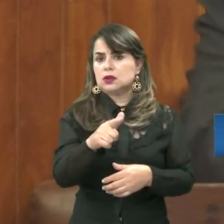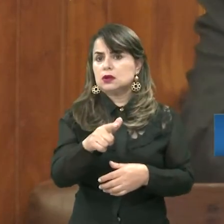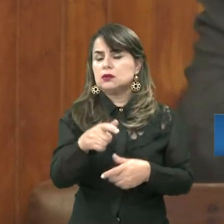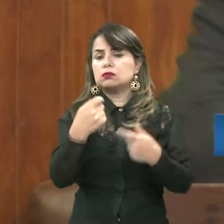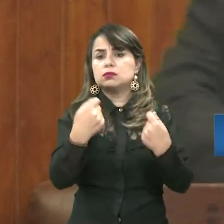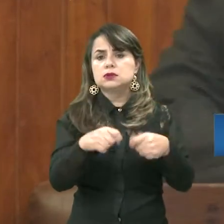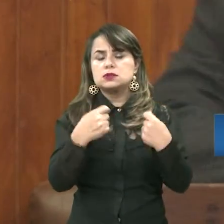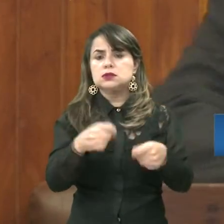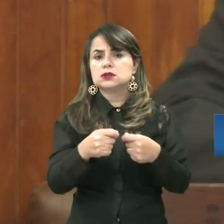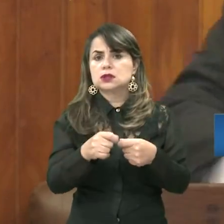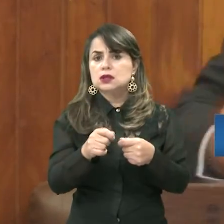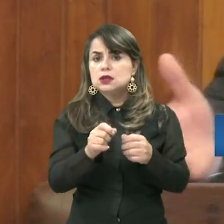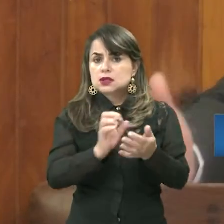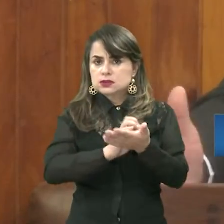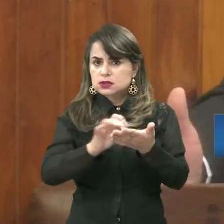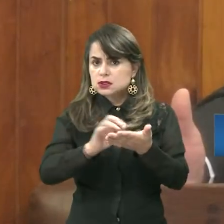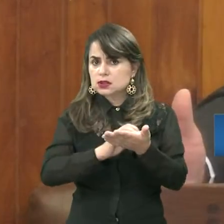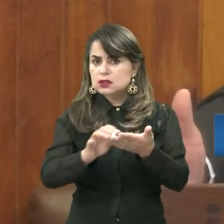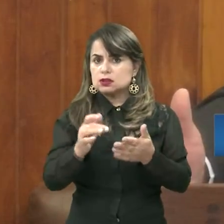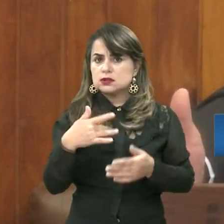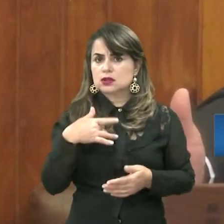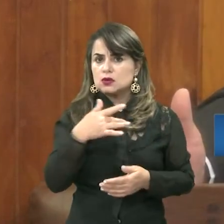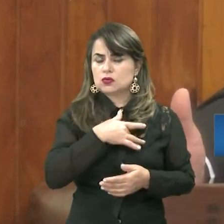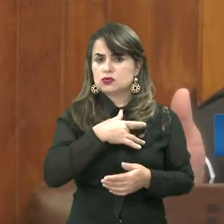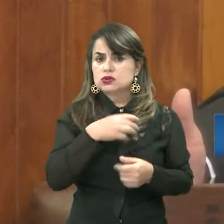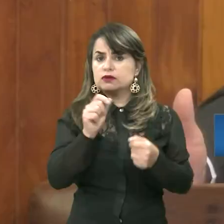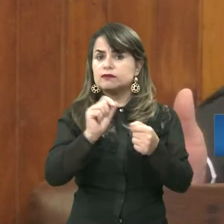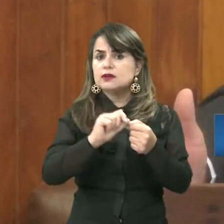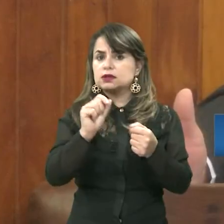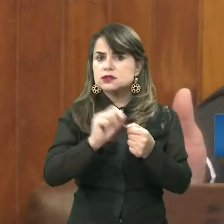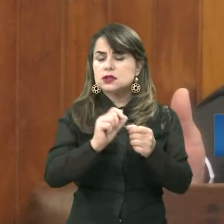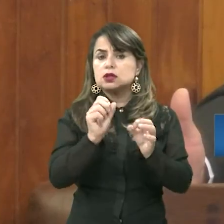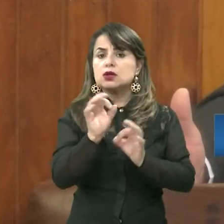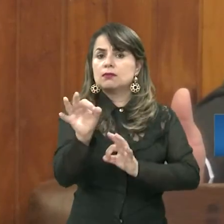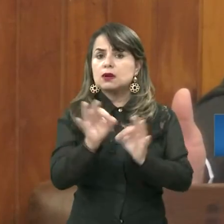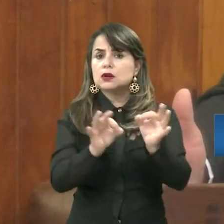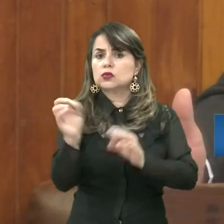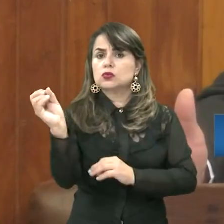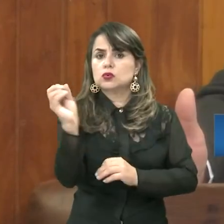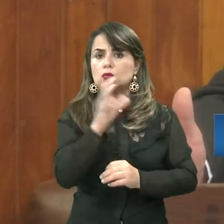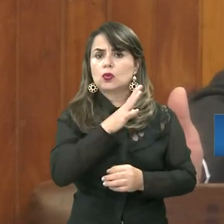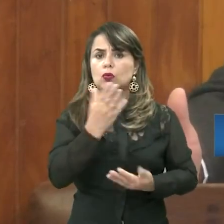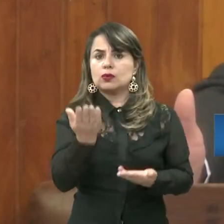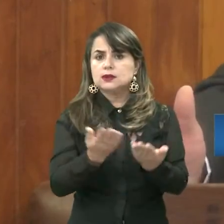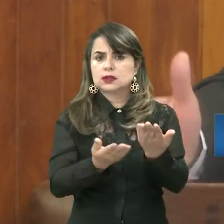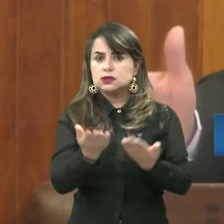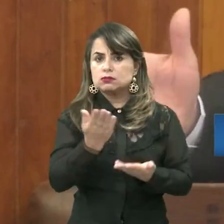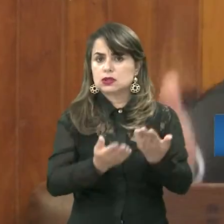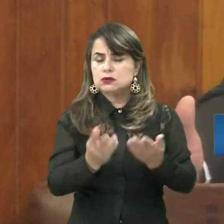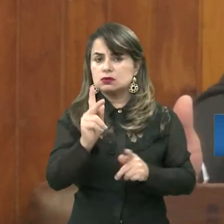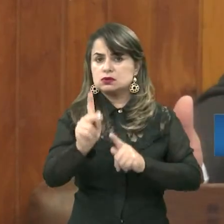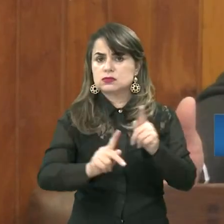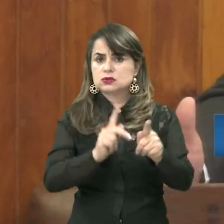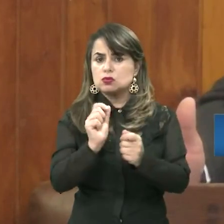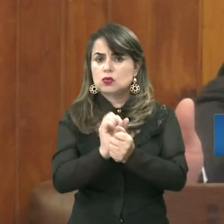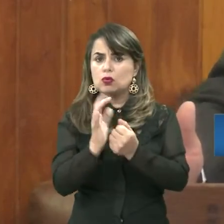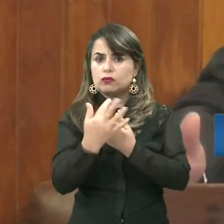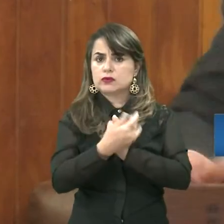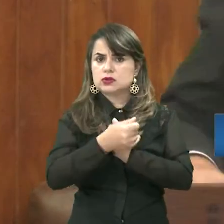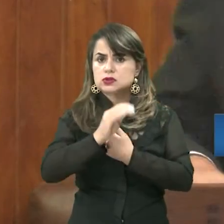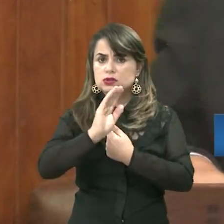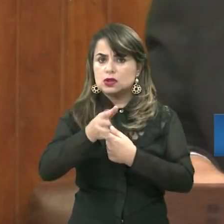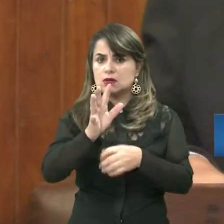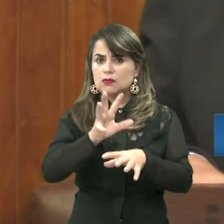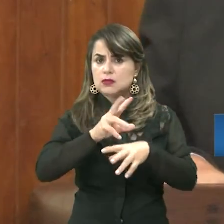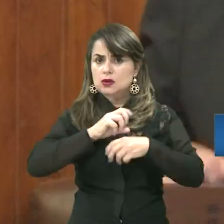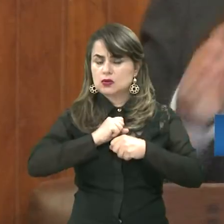Secretaria de Saúde, possam implantar esse tipo de atendimento nesses pacientes pós-Covid. Eram